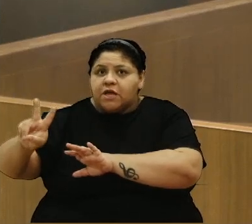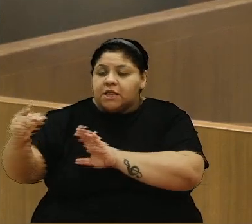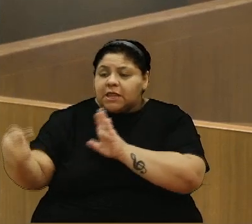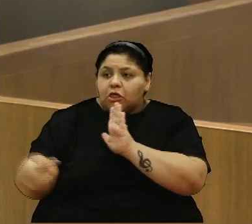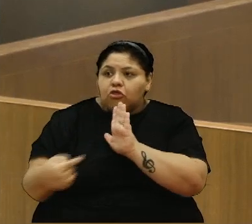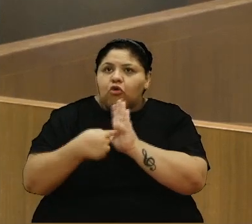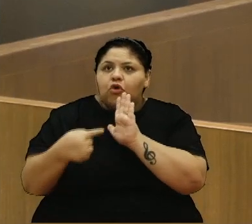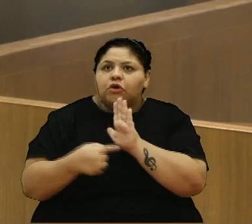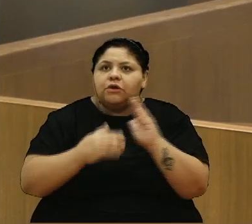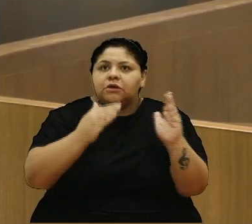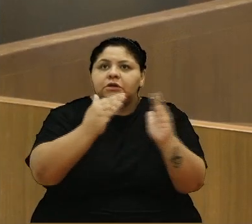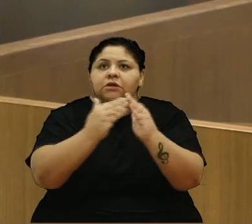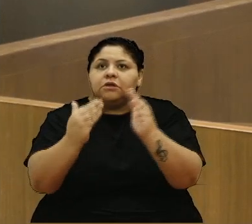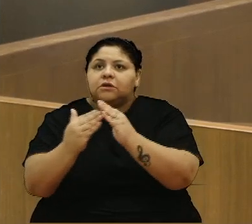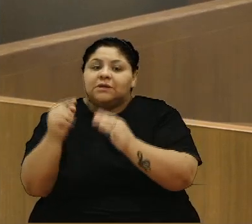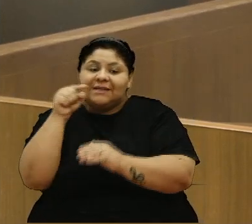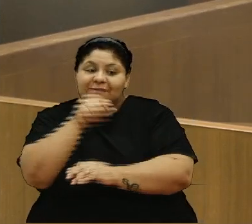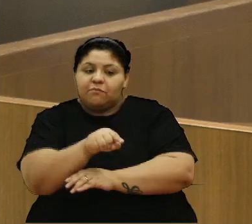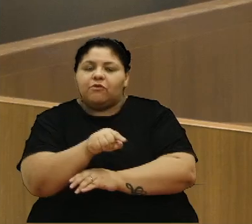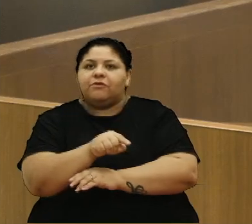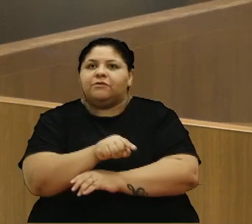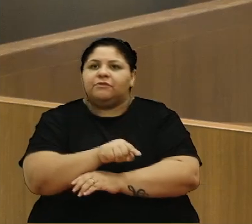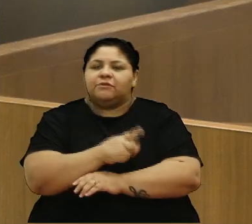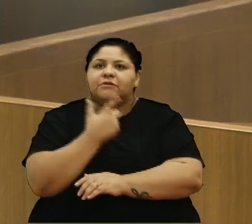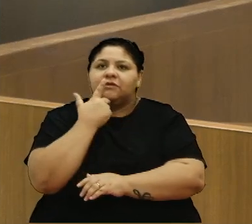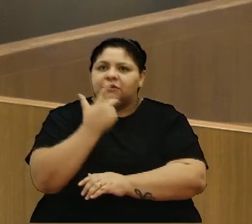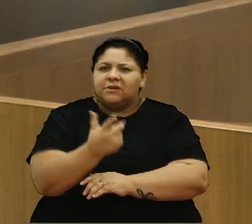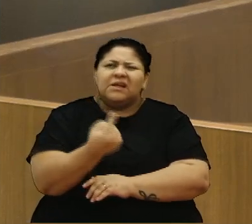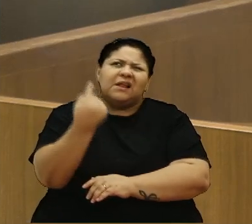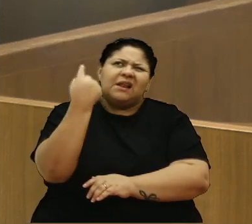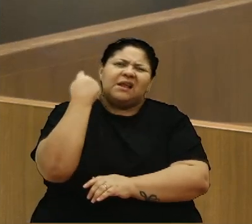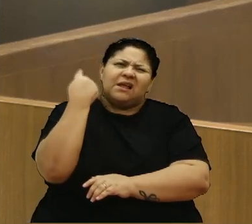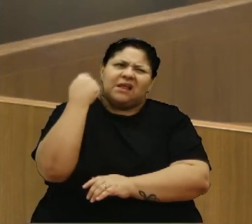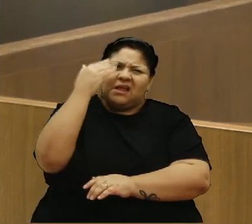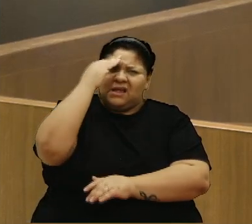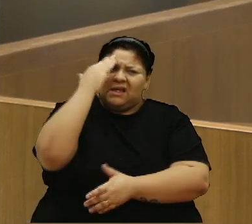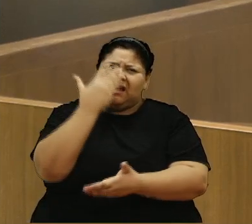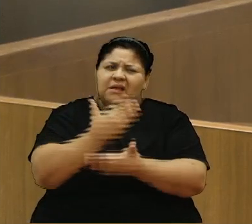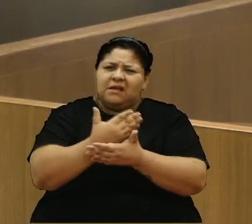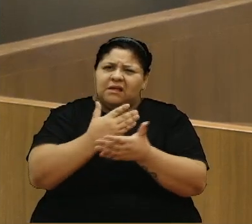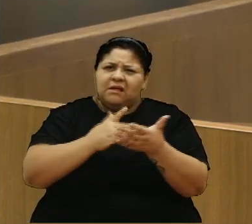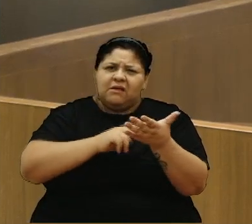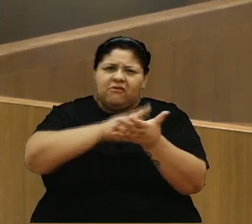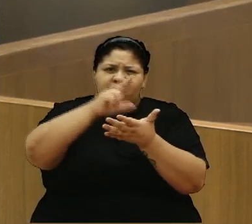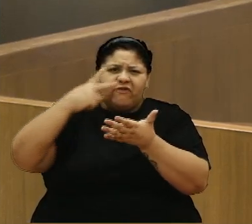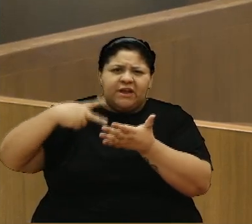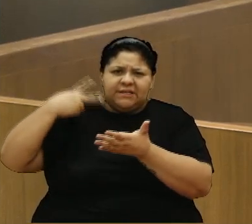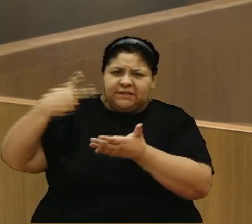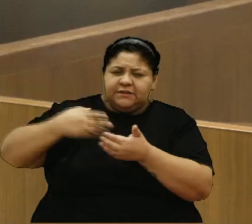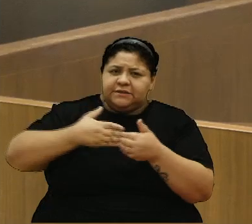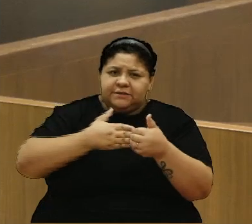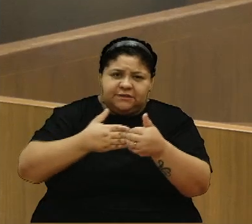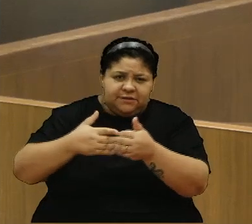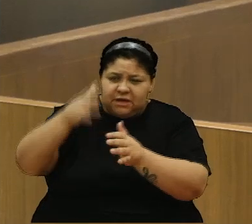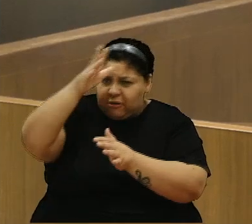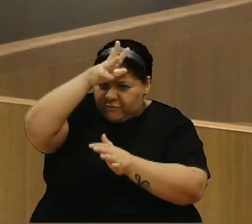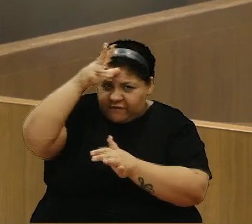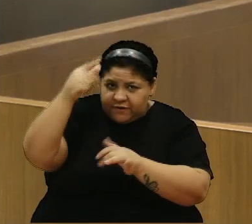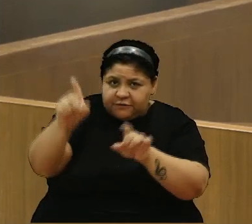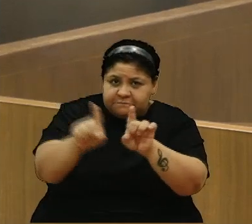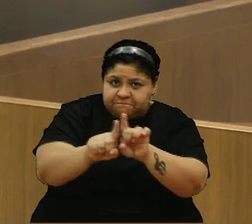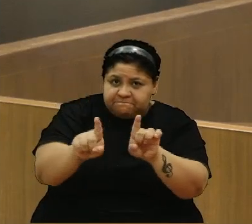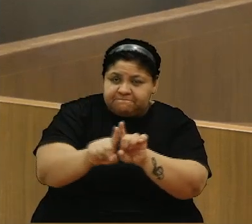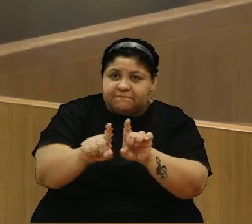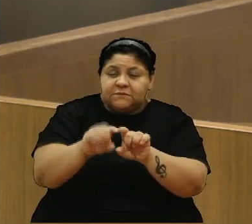denúncias de moradores que lá residiam, dizendo, e na época acredito que vários vereadores aqui acompanharam, enfim, a própria prefeitura,